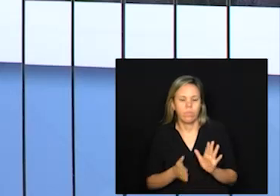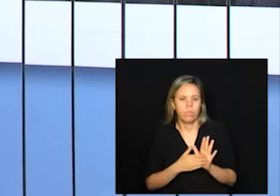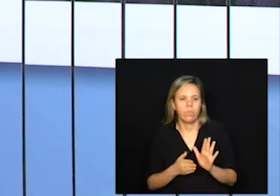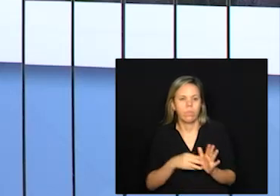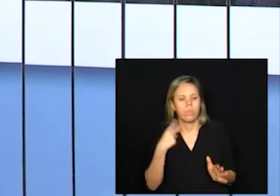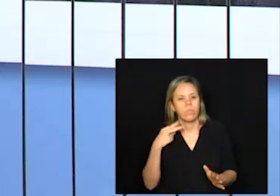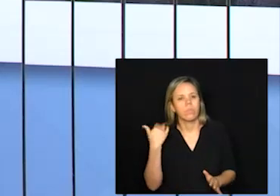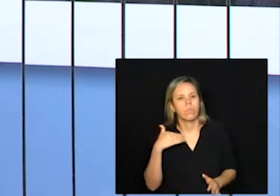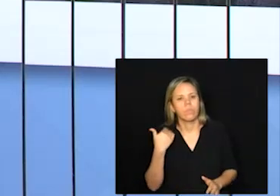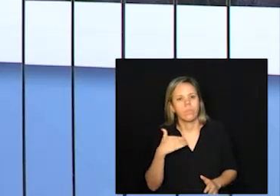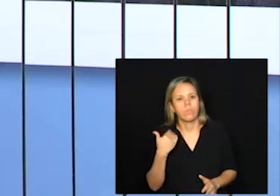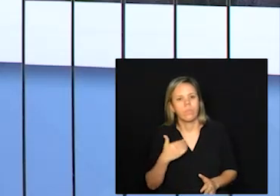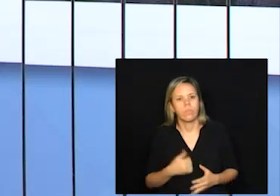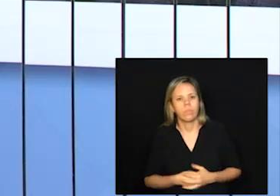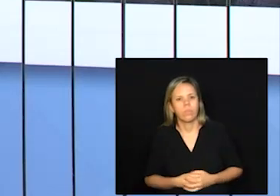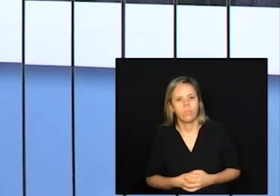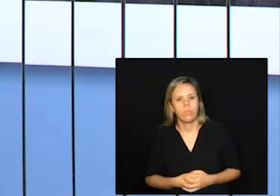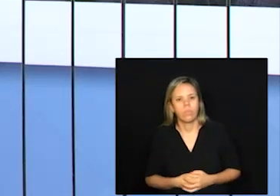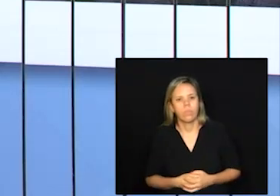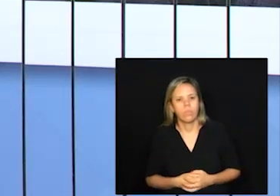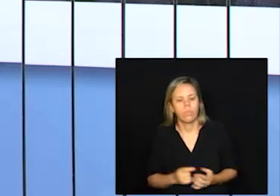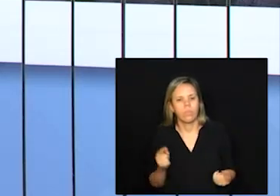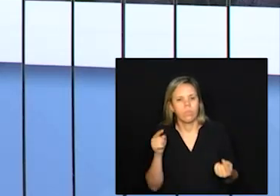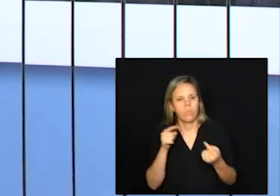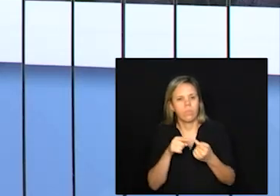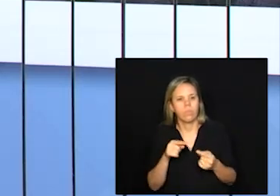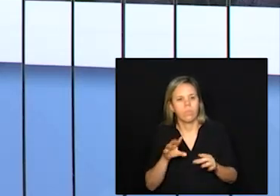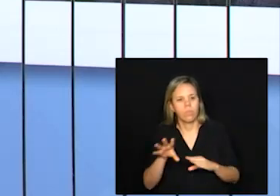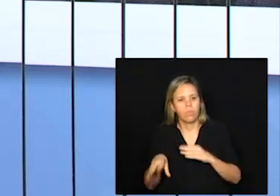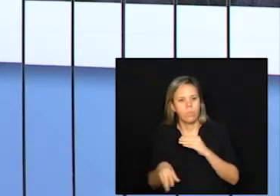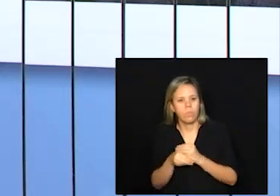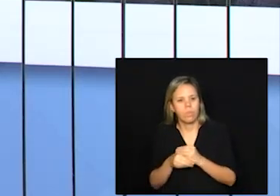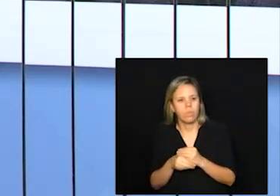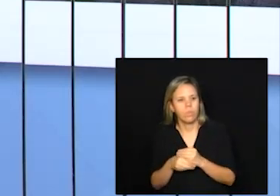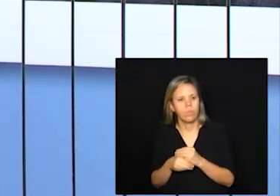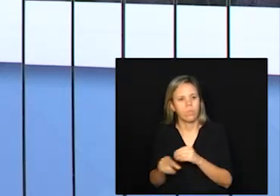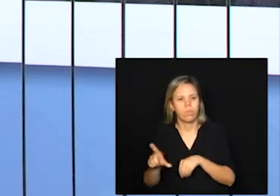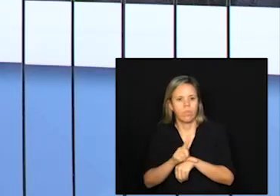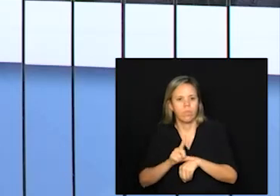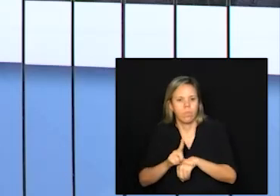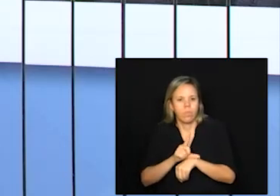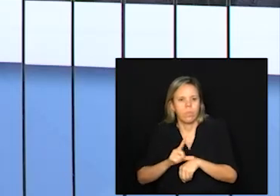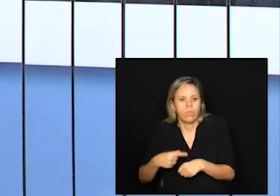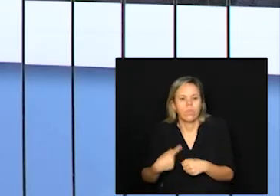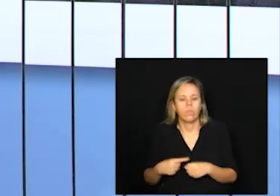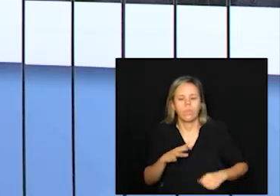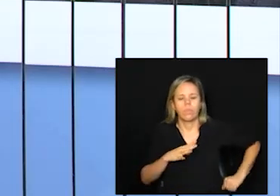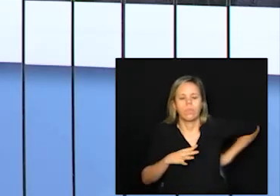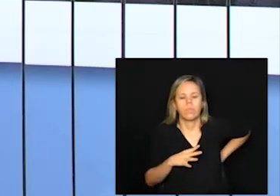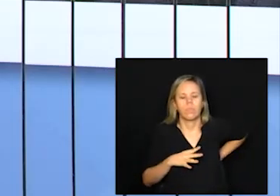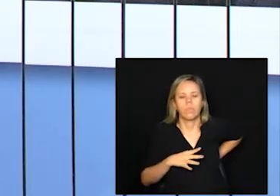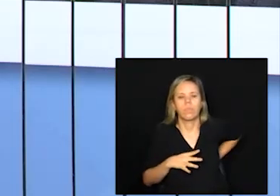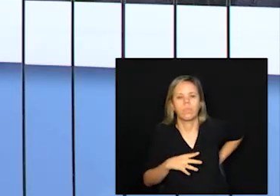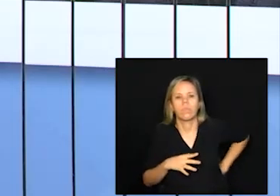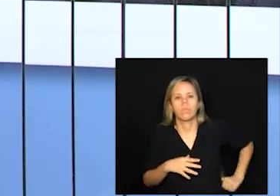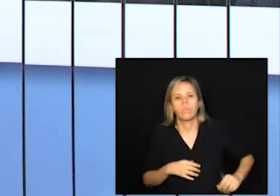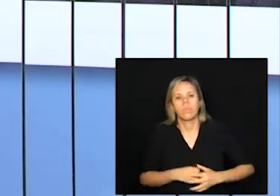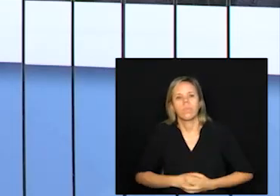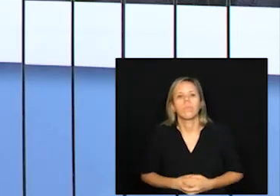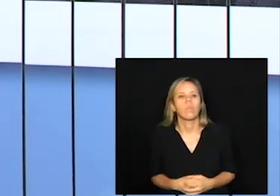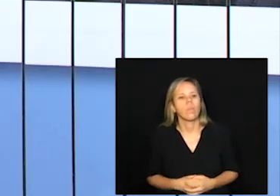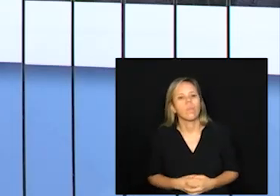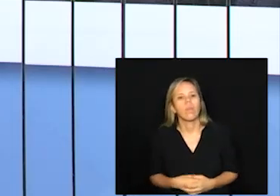da vereadora Mariana Conte pretende atualizar a legislação municipal no que diz respeito